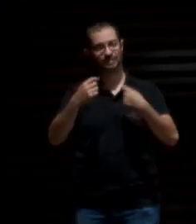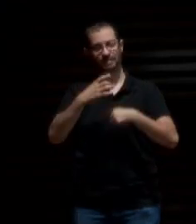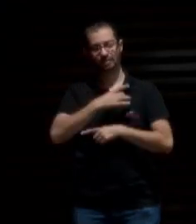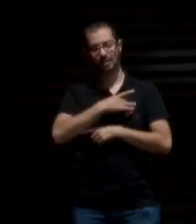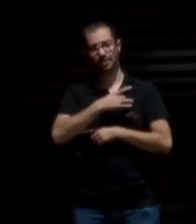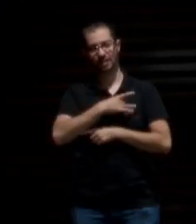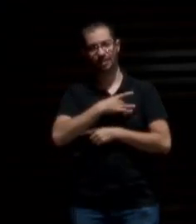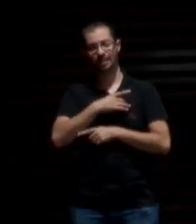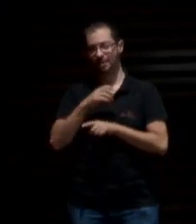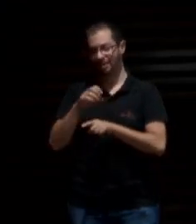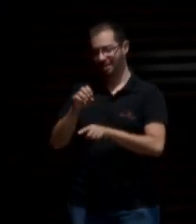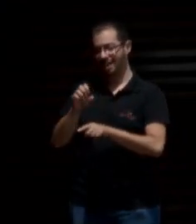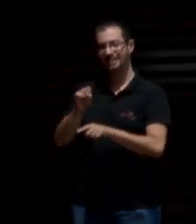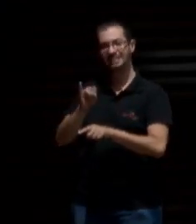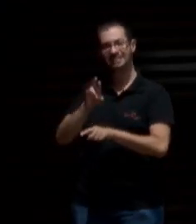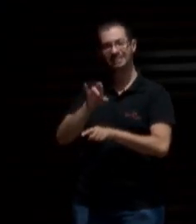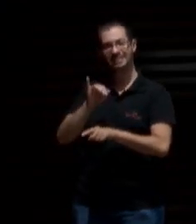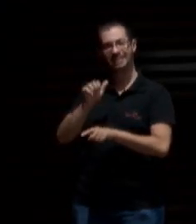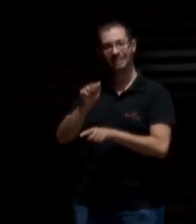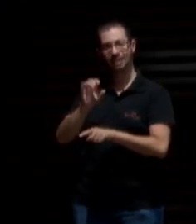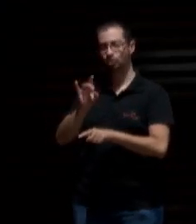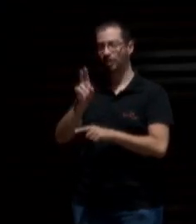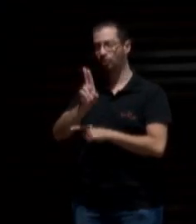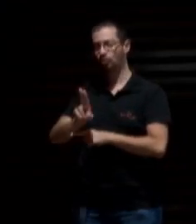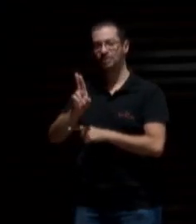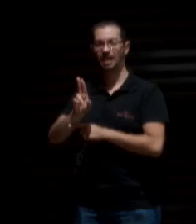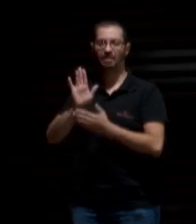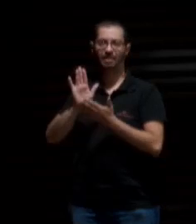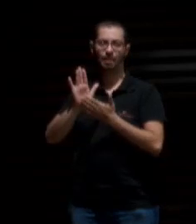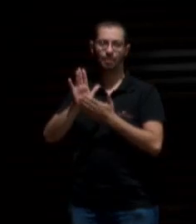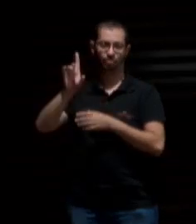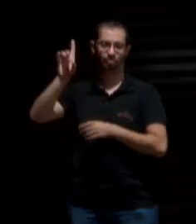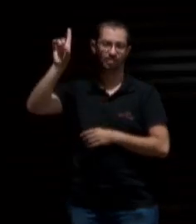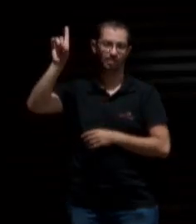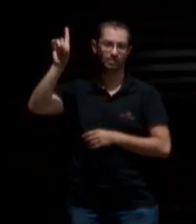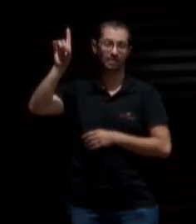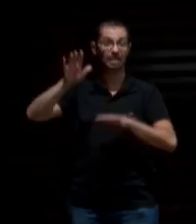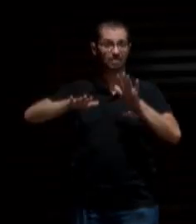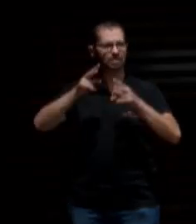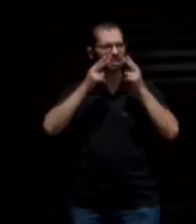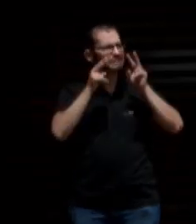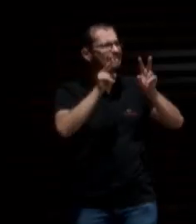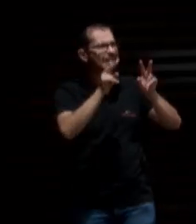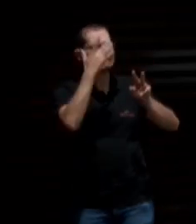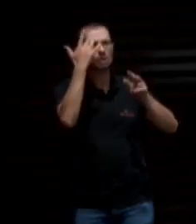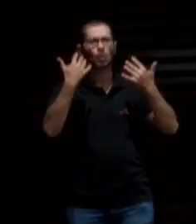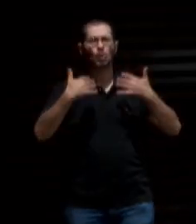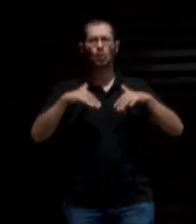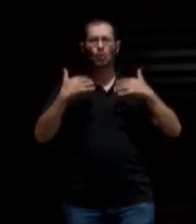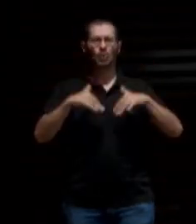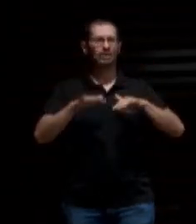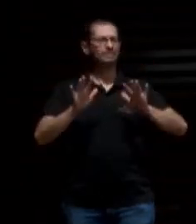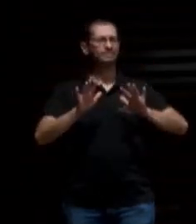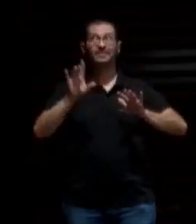A Assíria é apenas um instrumento na mão do Senhor. Esses que a gente olha e se apavora, eles apenas estão sendo usados por